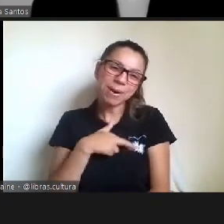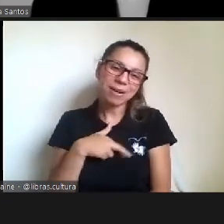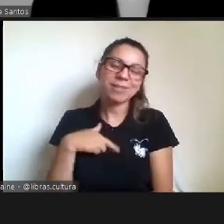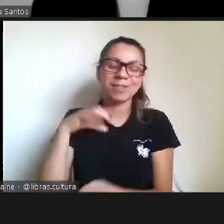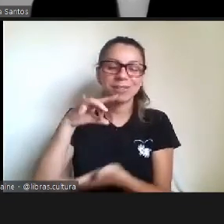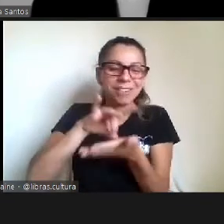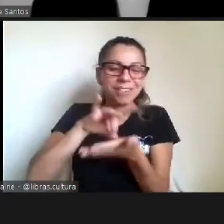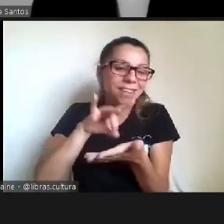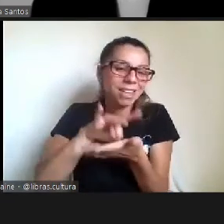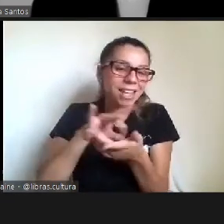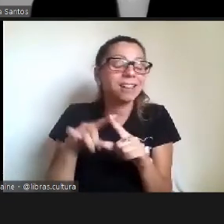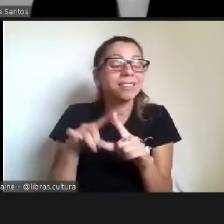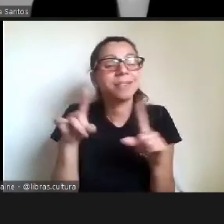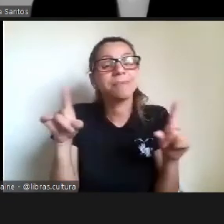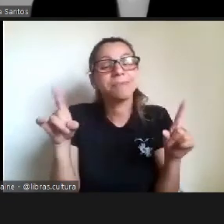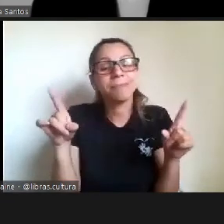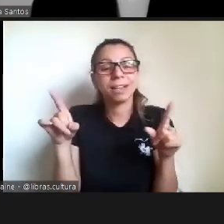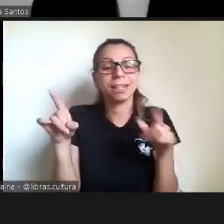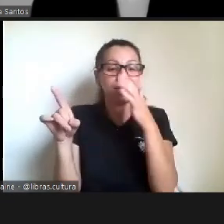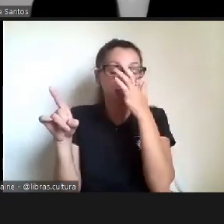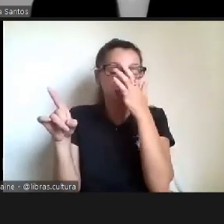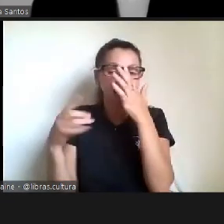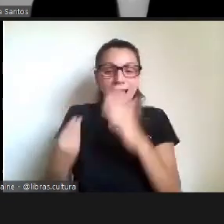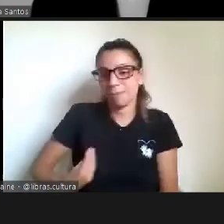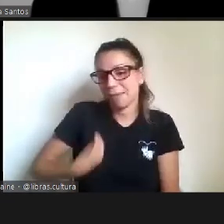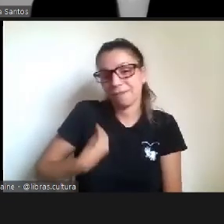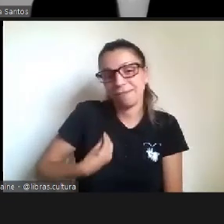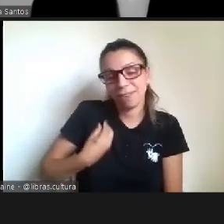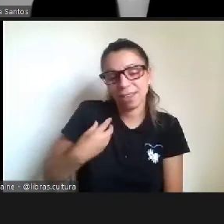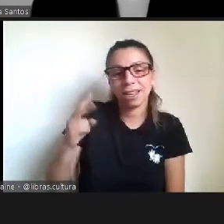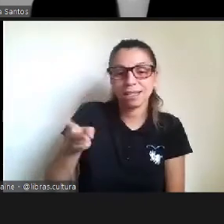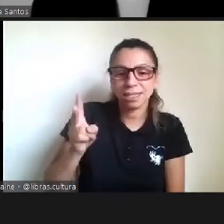questão de... A minha vida sempre foi